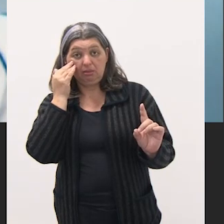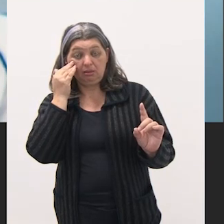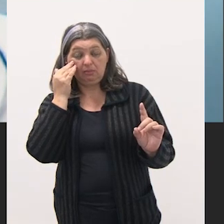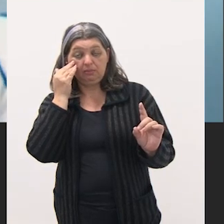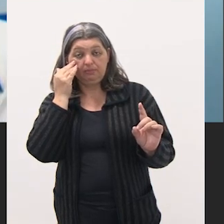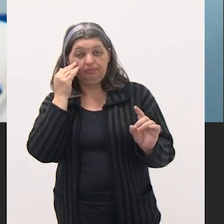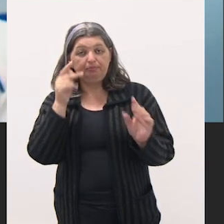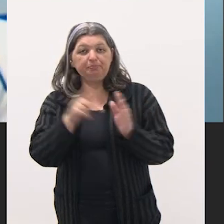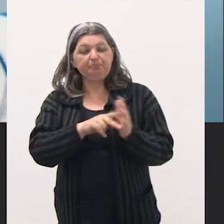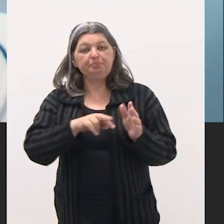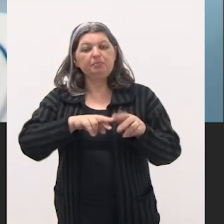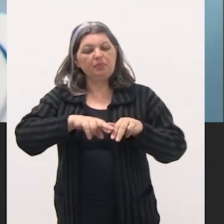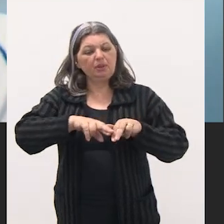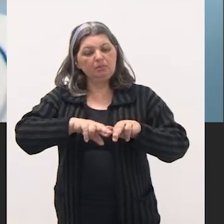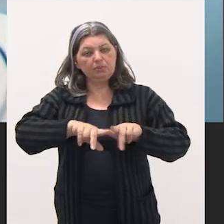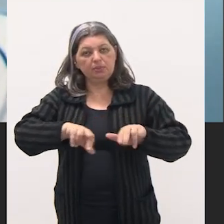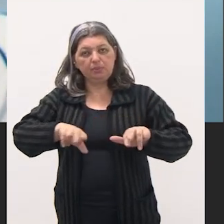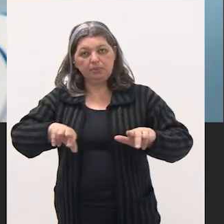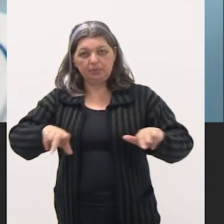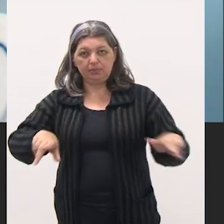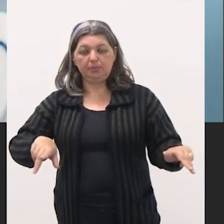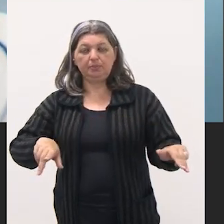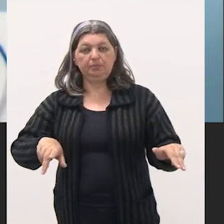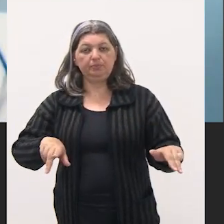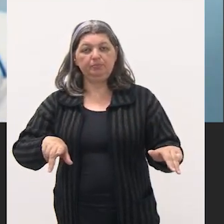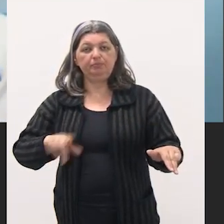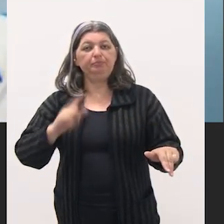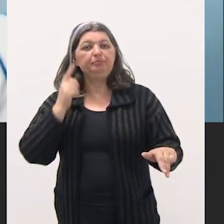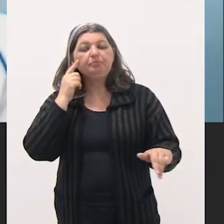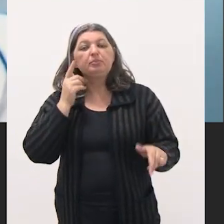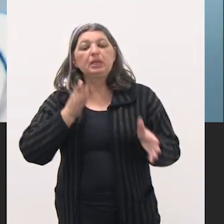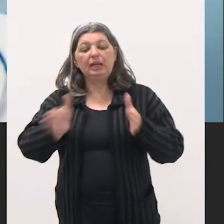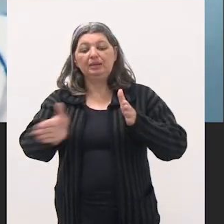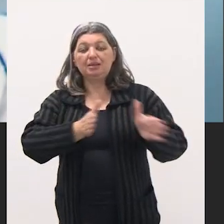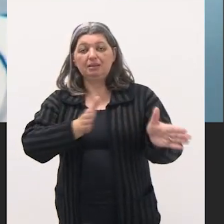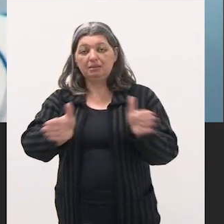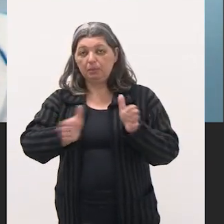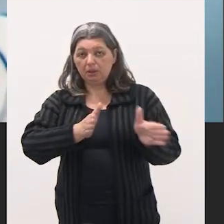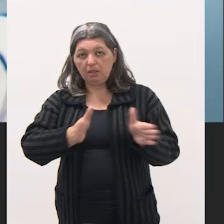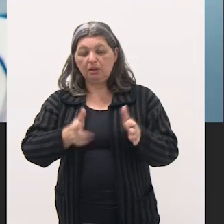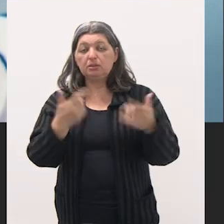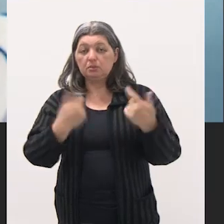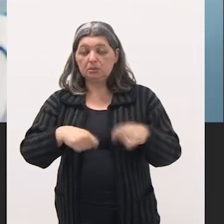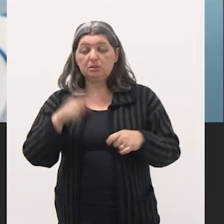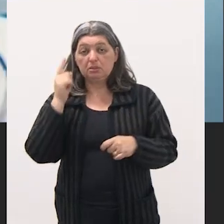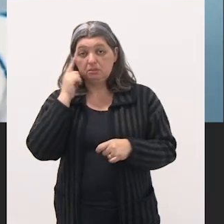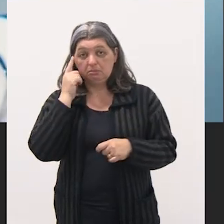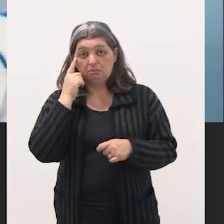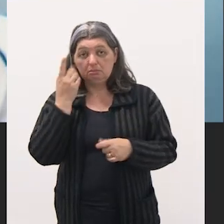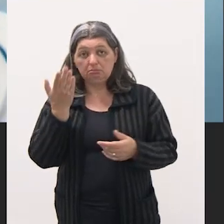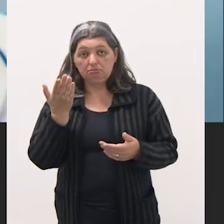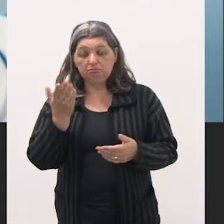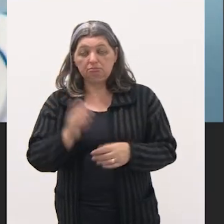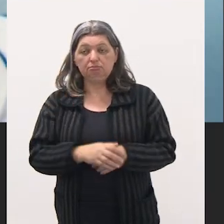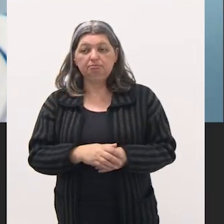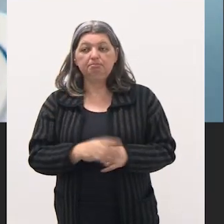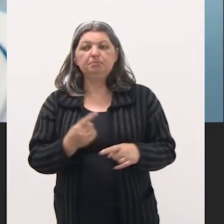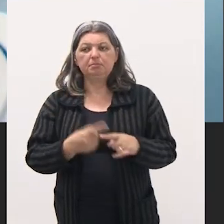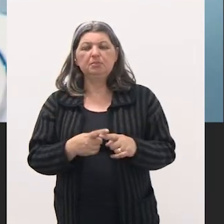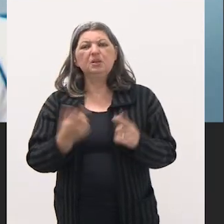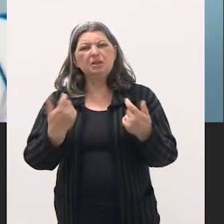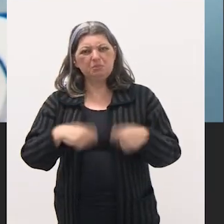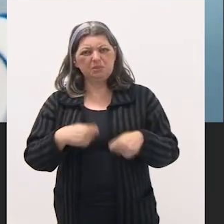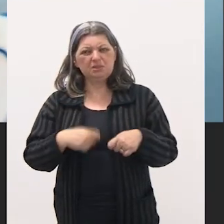as diferenças, de você entender as acessibilidades. Primeiro, a necessidade de você